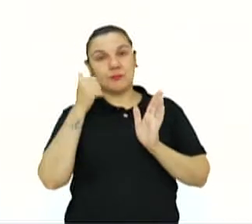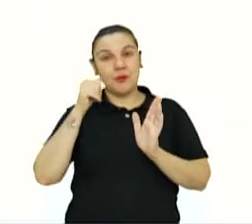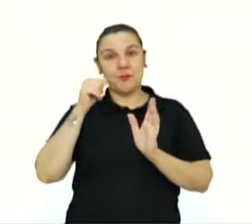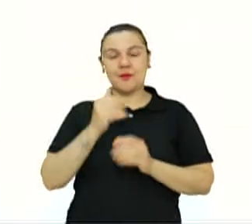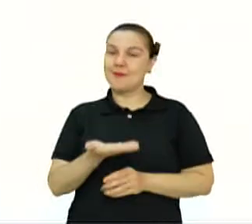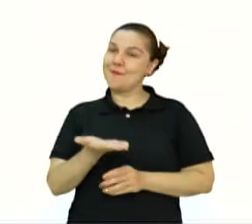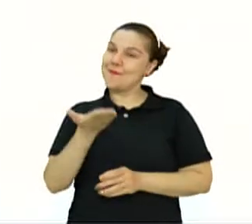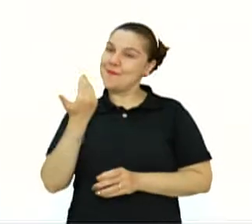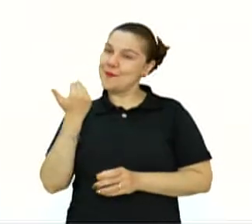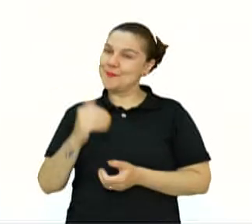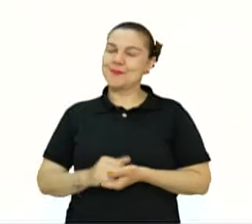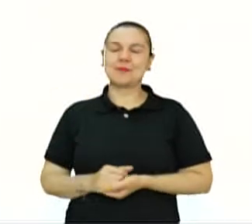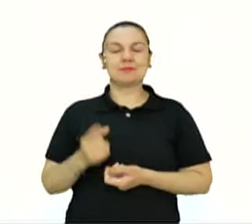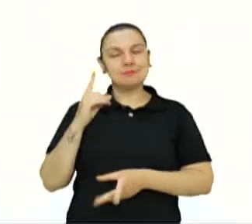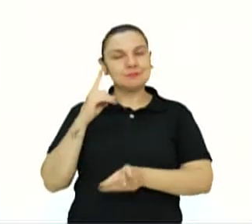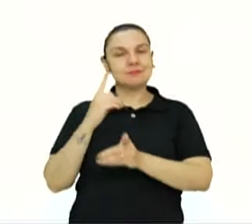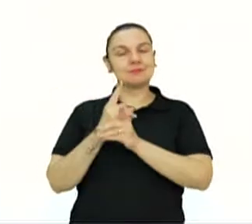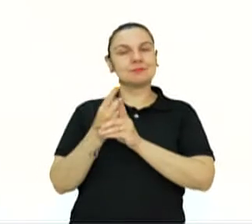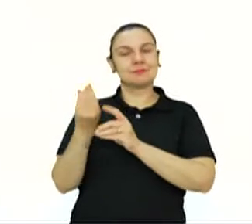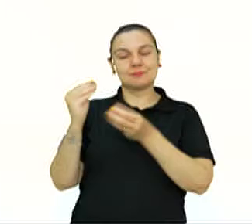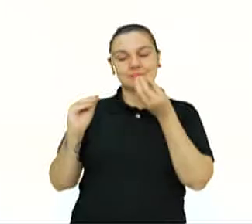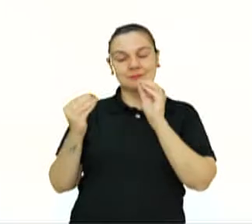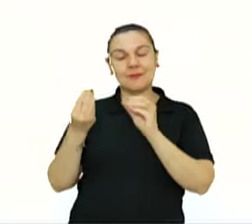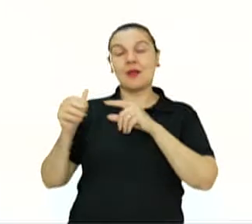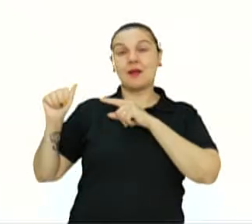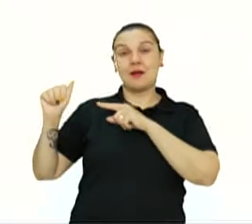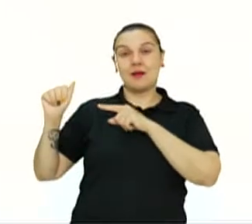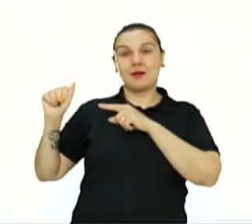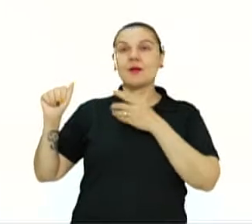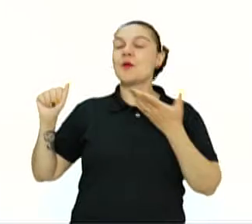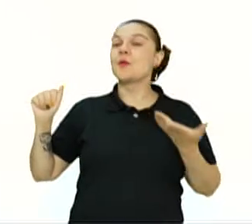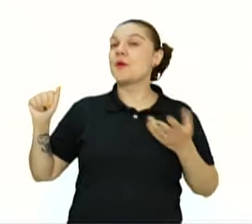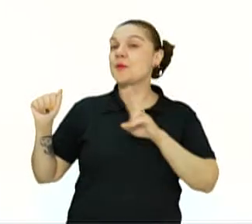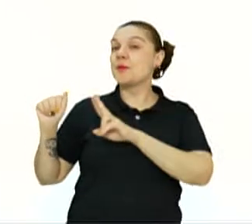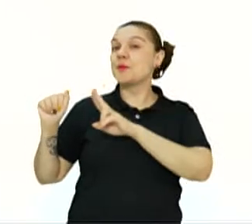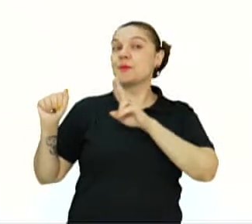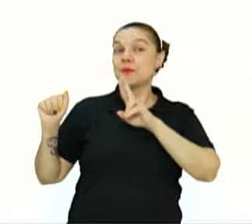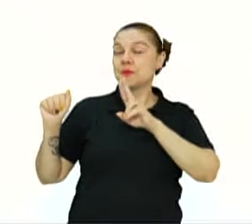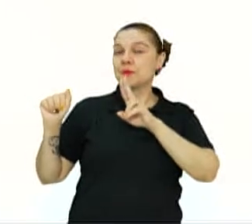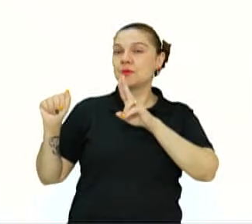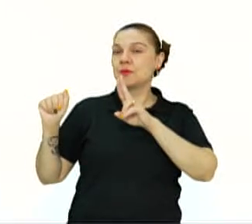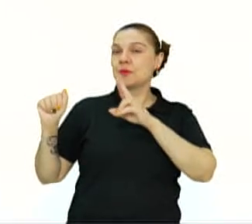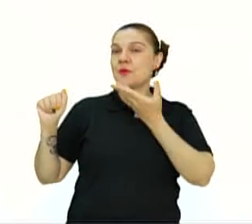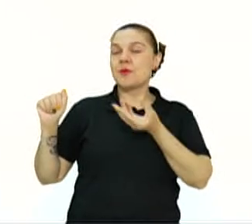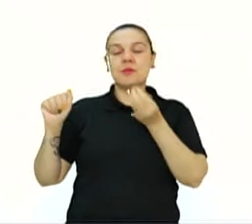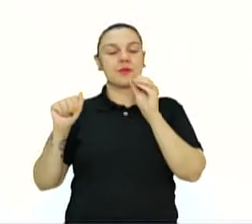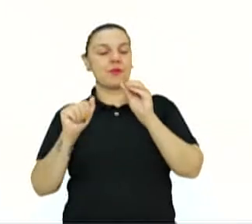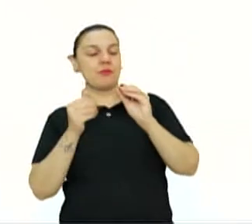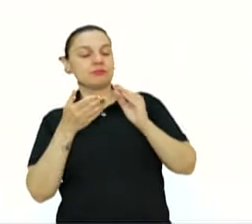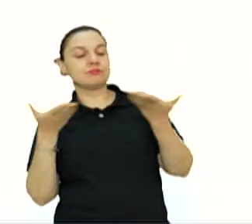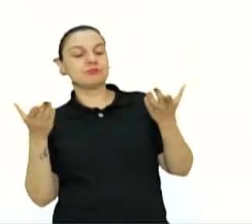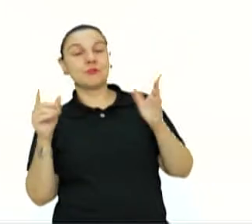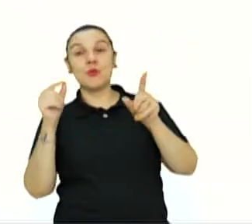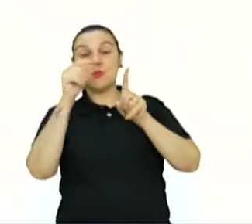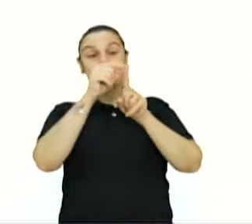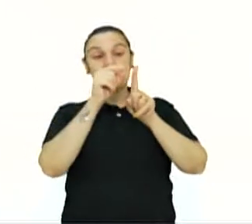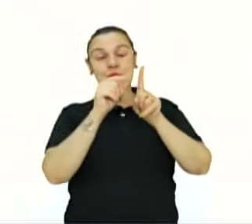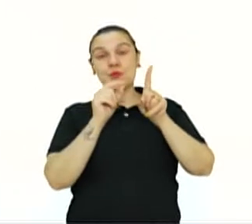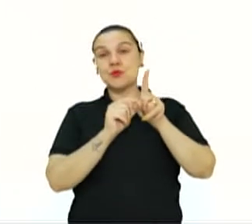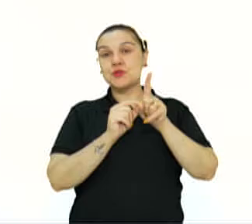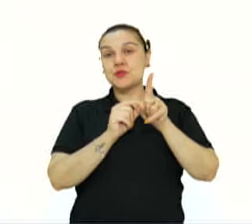vamos lá? Identifica aí, coloca a letra A. E aí diz o nome do método e qual é o tipo,